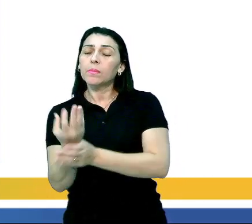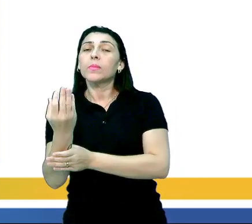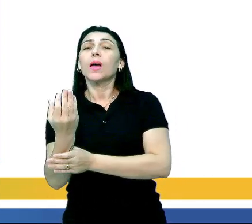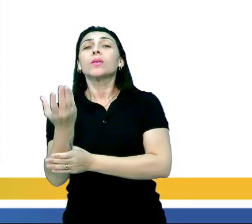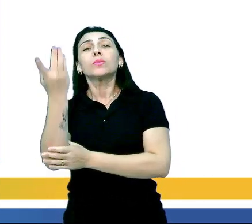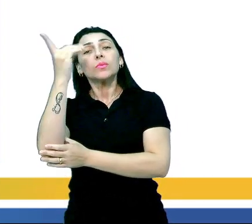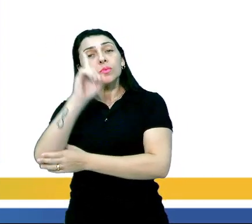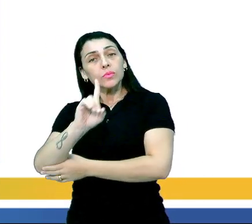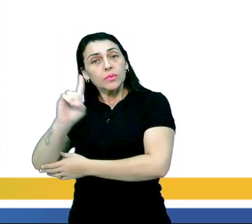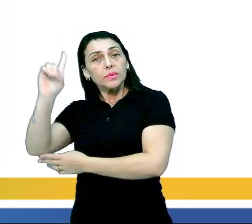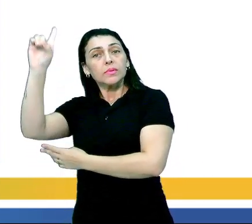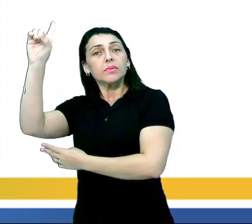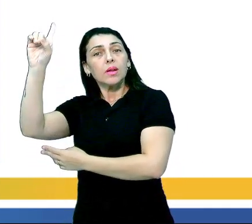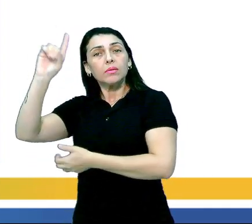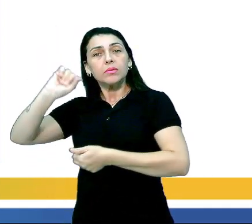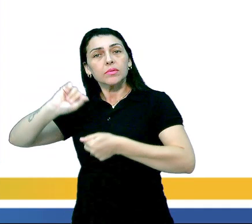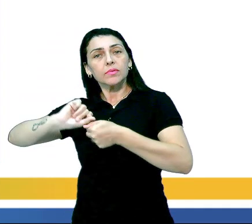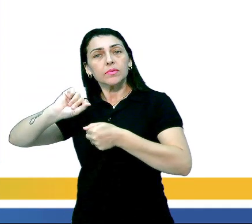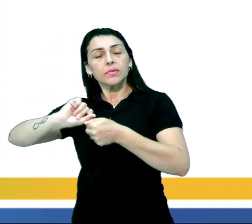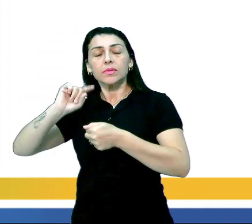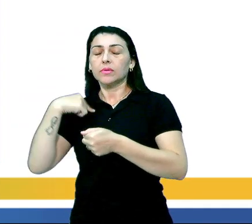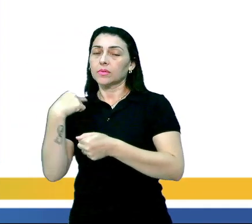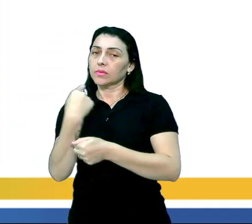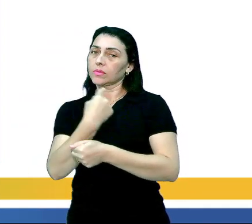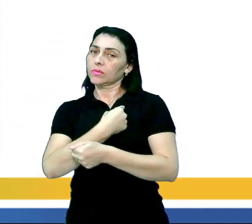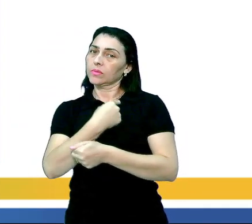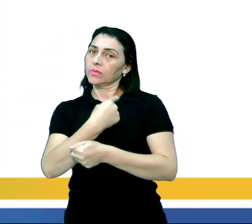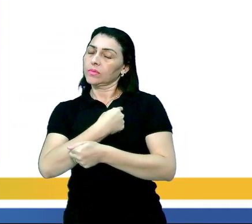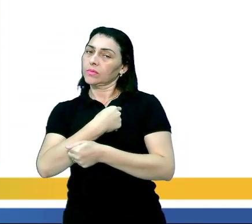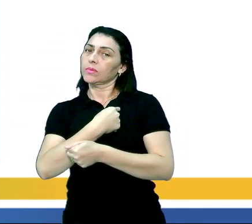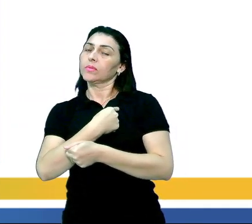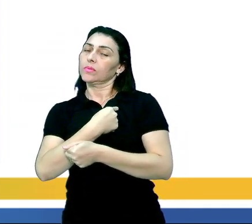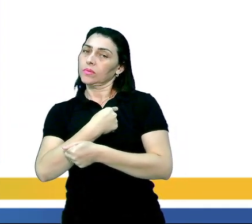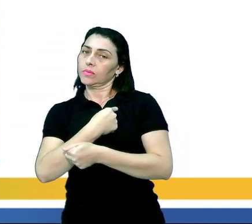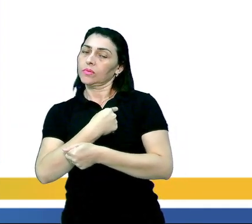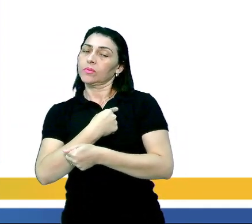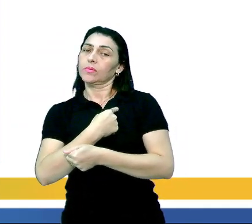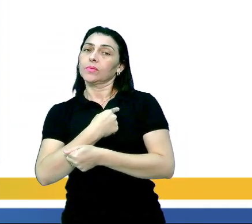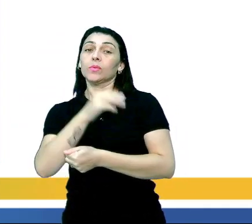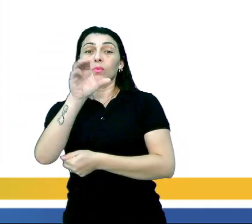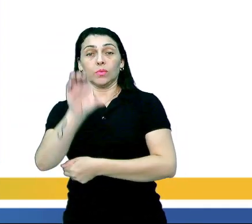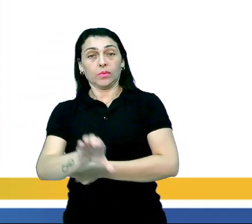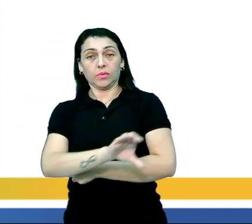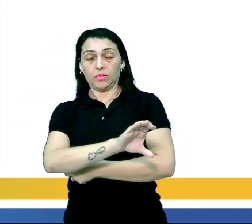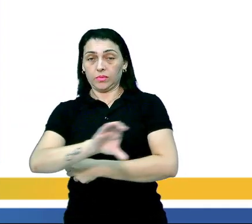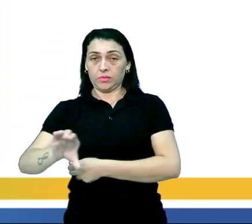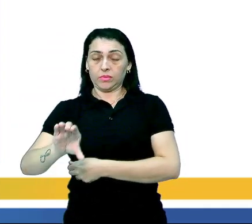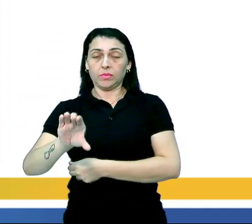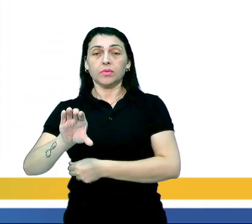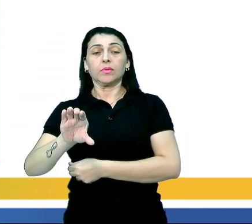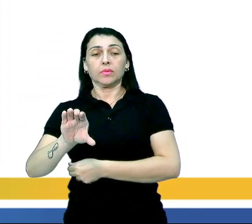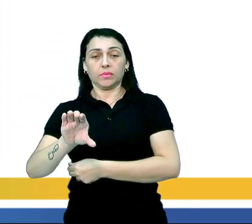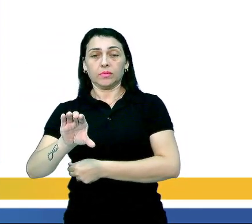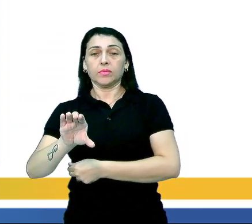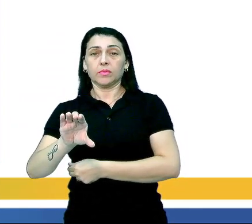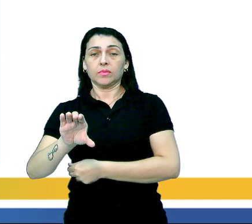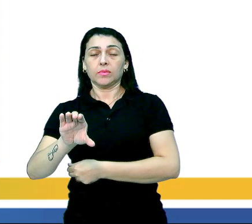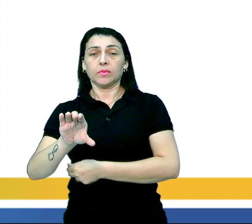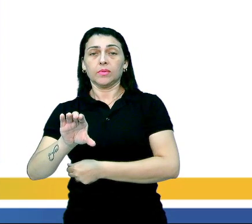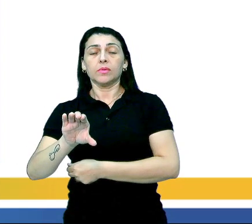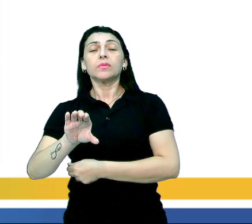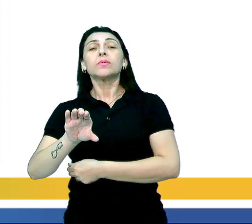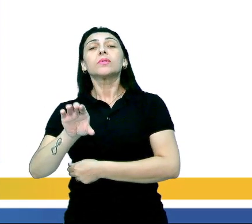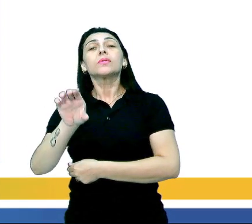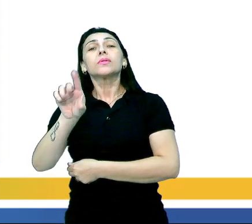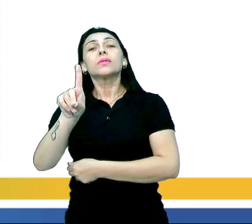de um ser sobrenatural que nós chamamos, pelo menos no cristianismo, aqui no cristianismo ocidental,